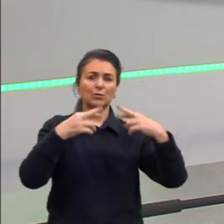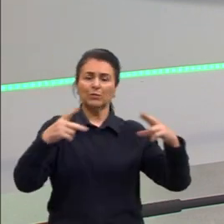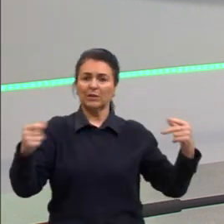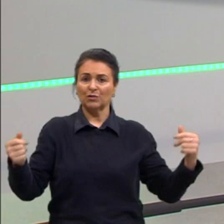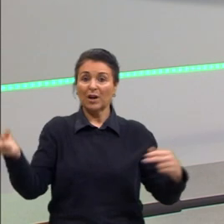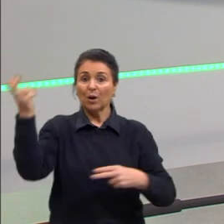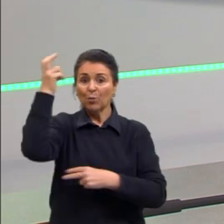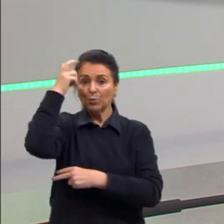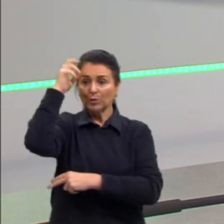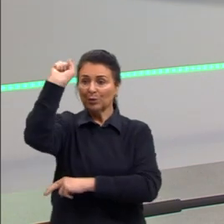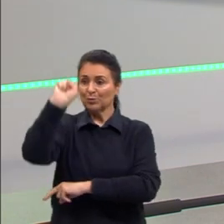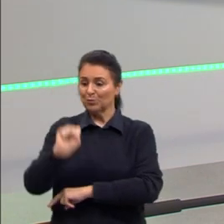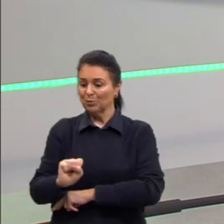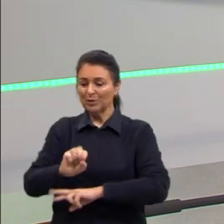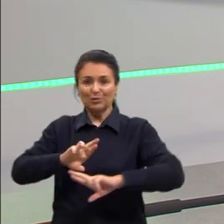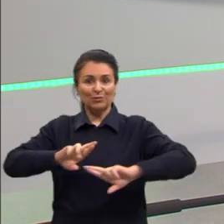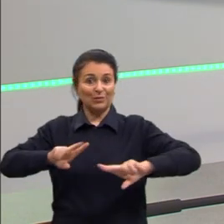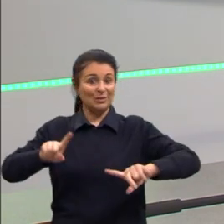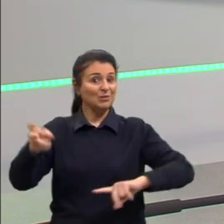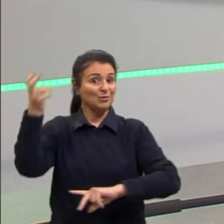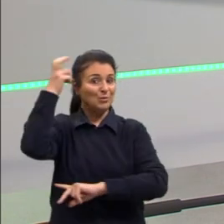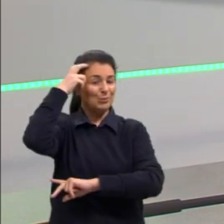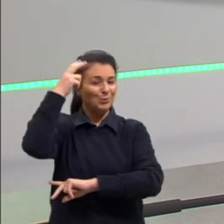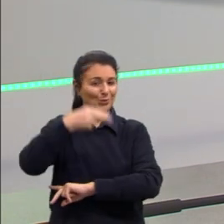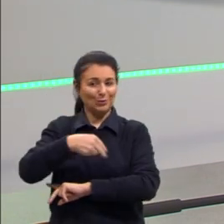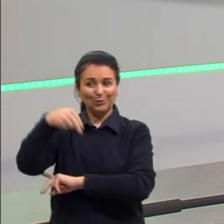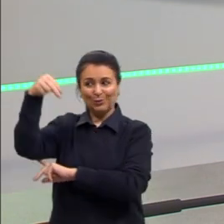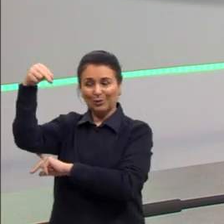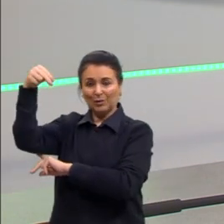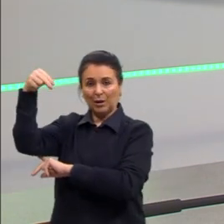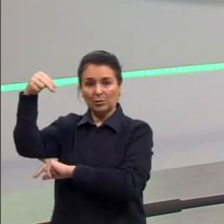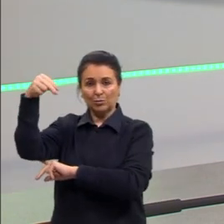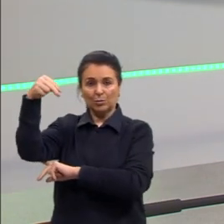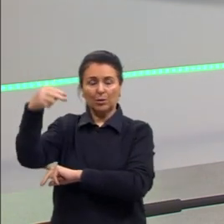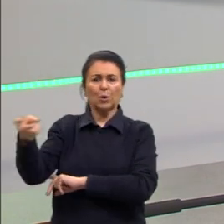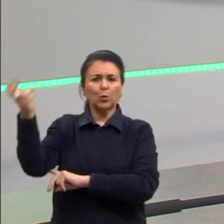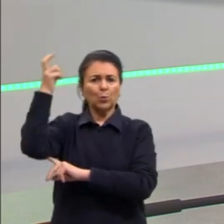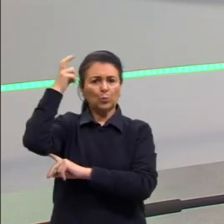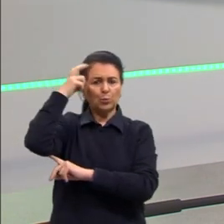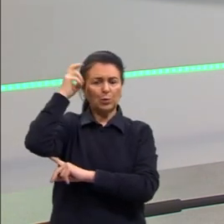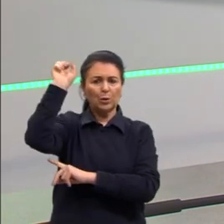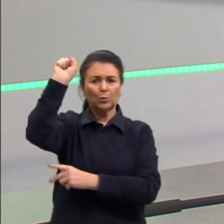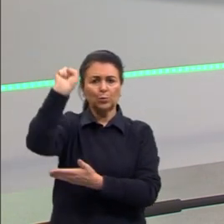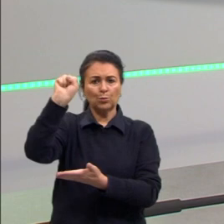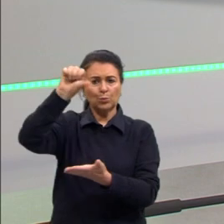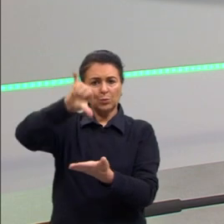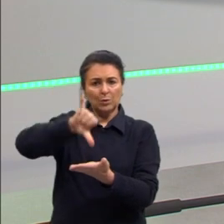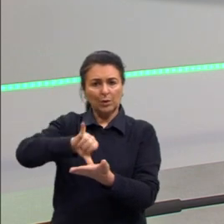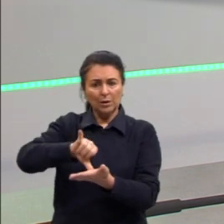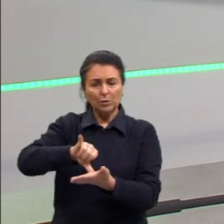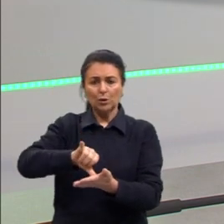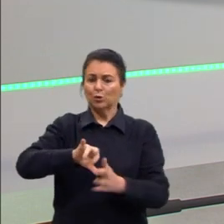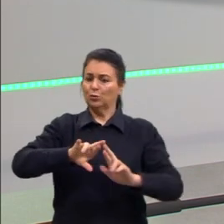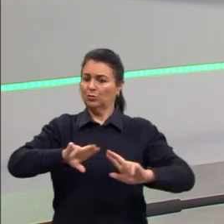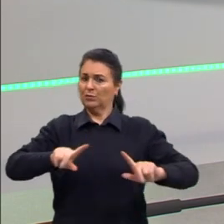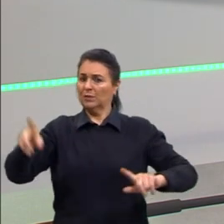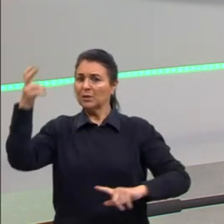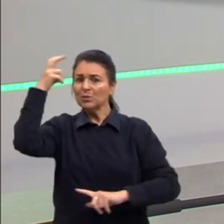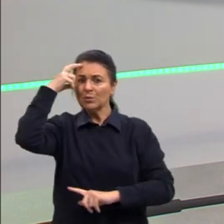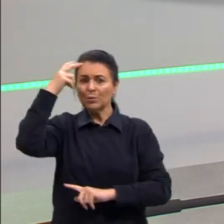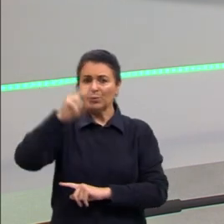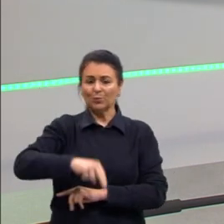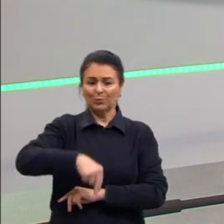do Sul é diferente da cultura lá do nordeste a cultura do sudeste é diferente da da cultura do Norte então o Brasil